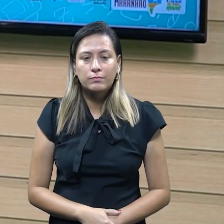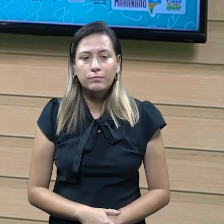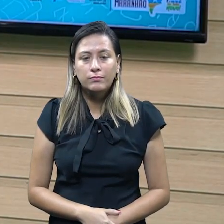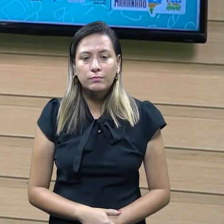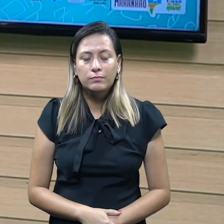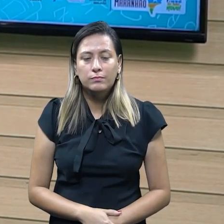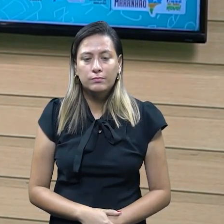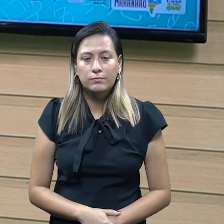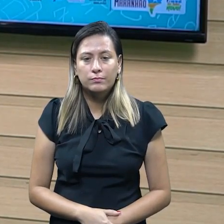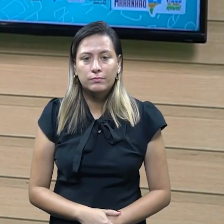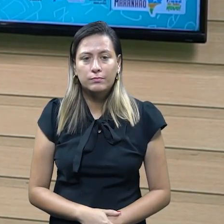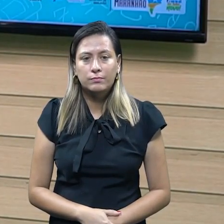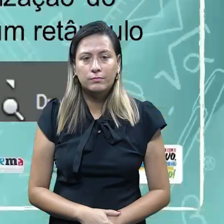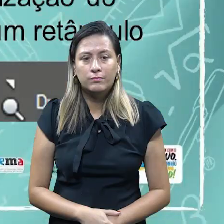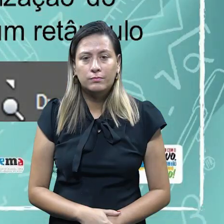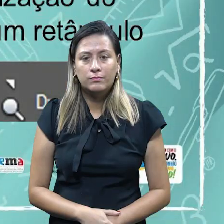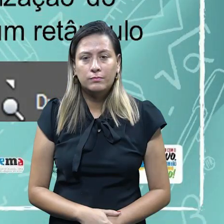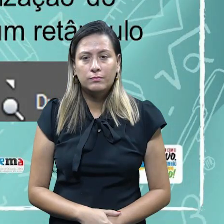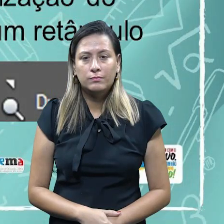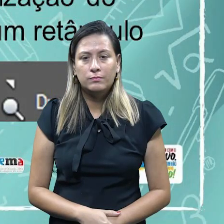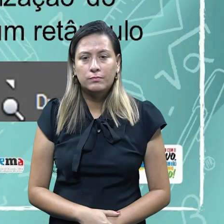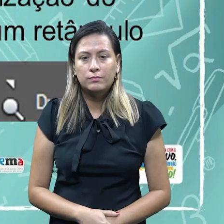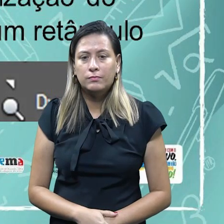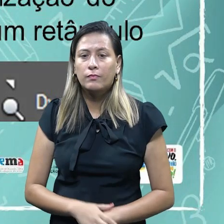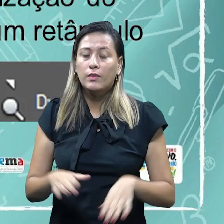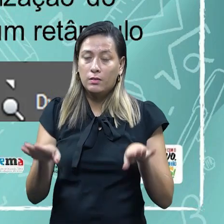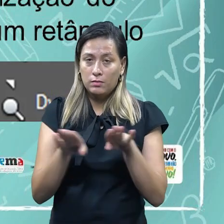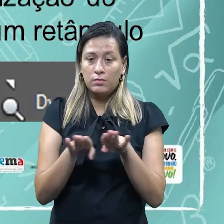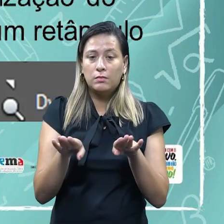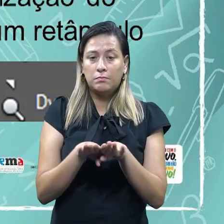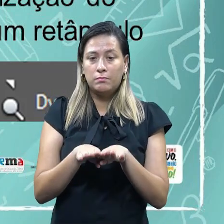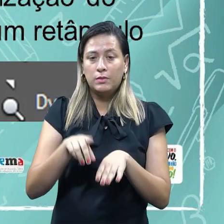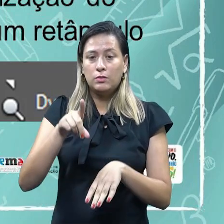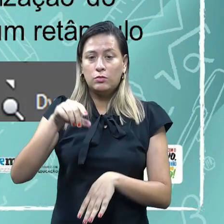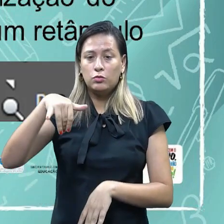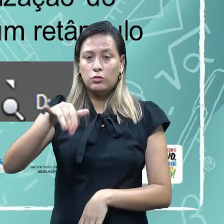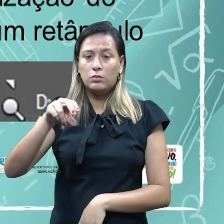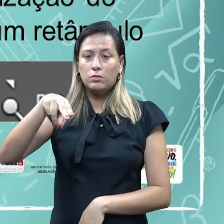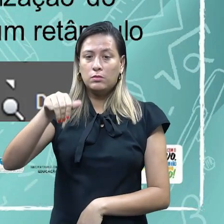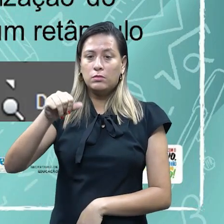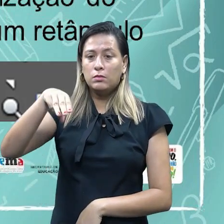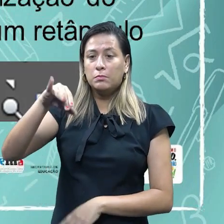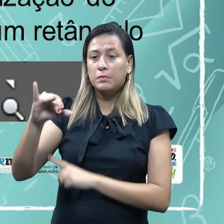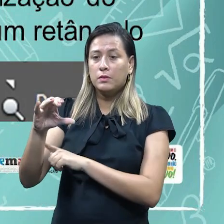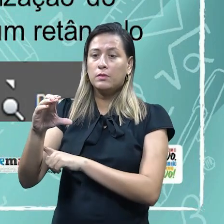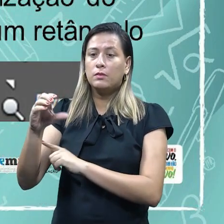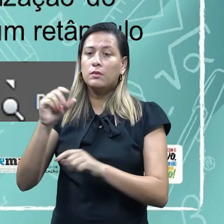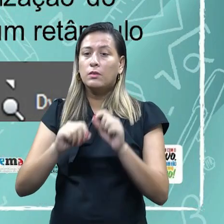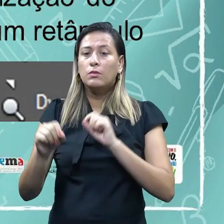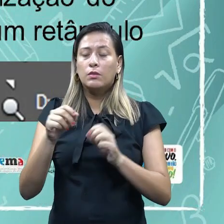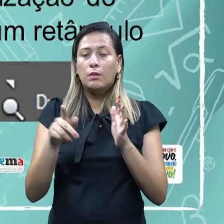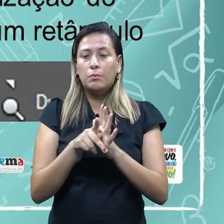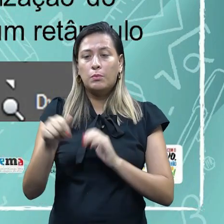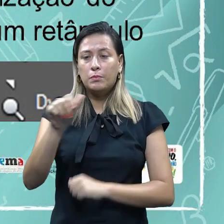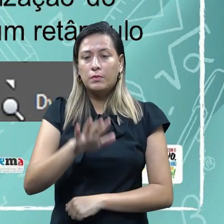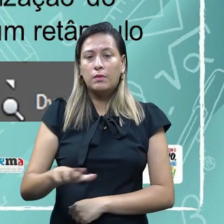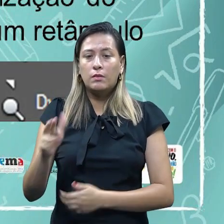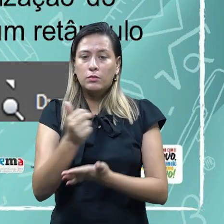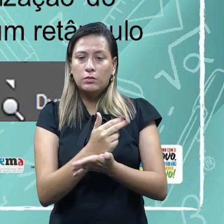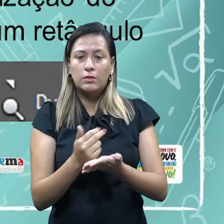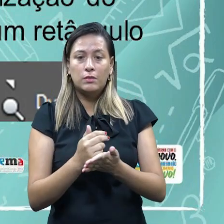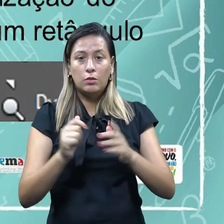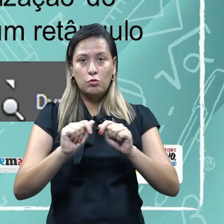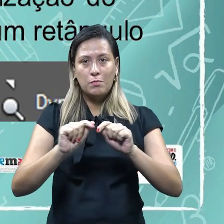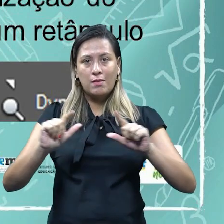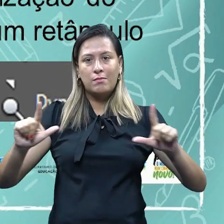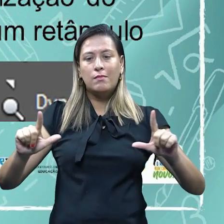você está produzindo ali. Temos também o Zoom Dynamic. Ele enquadra a área de desenhos em